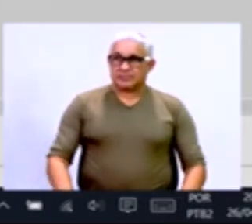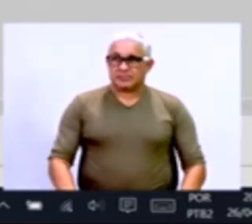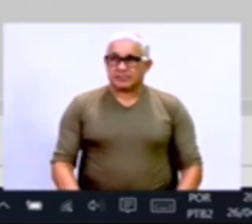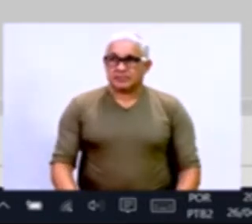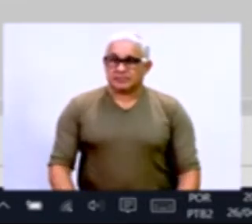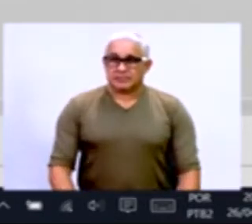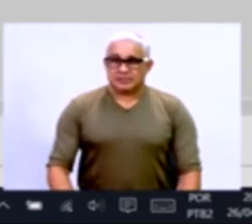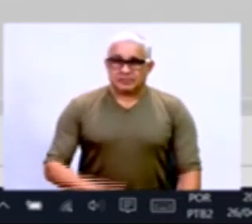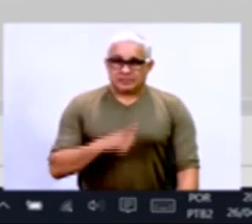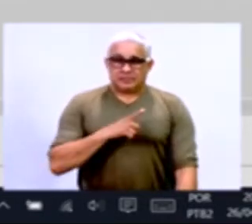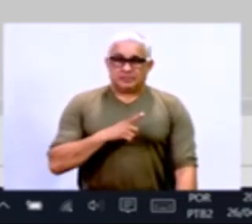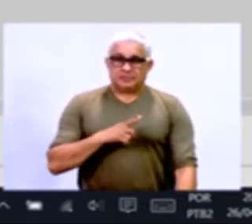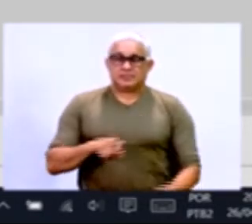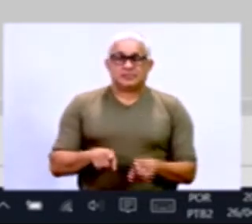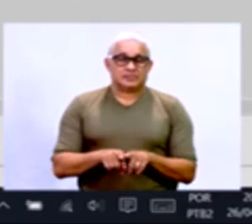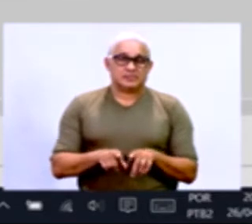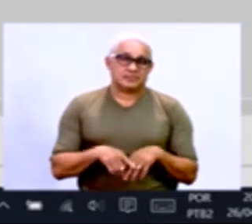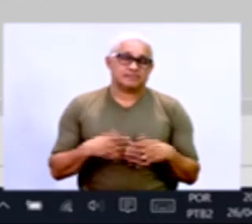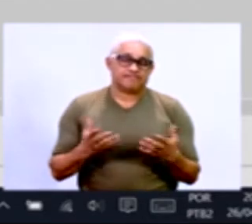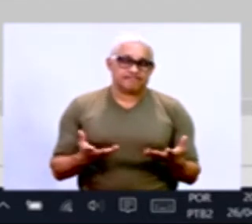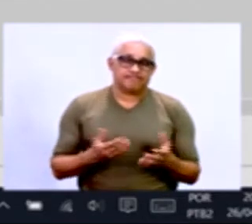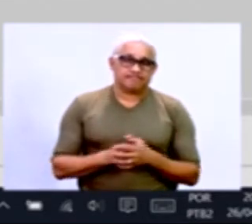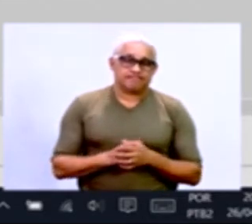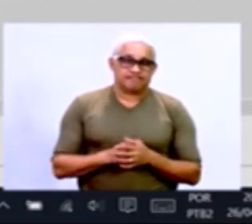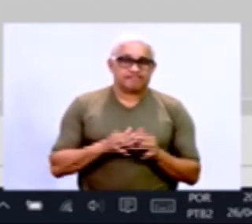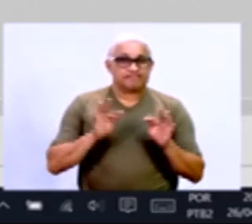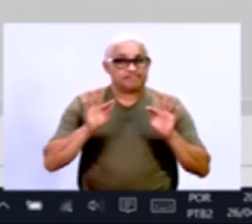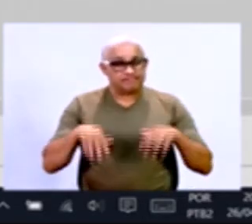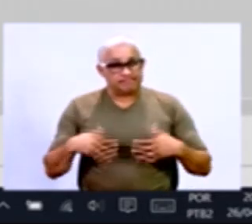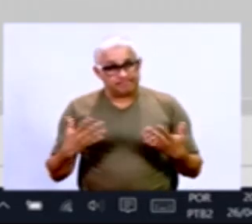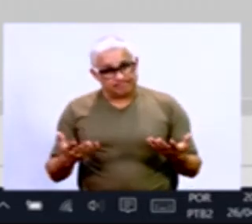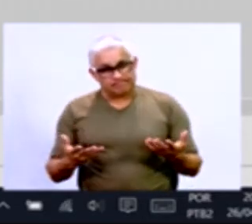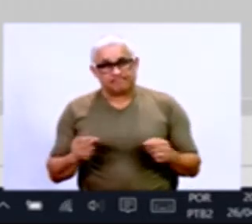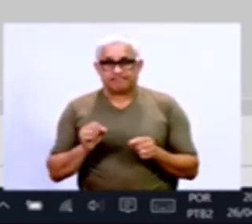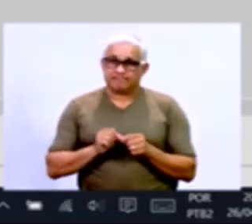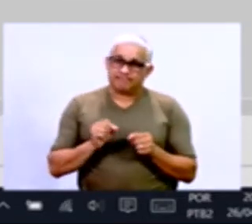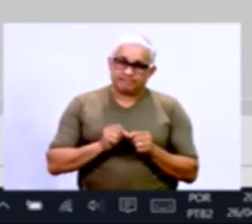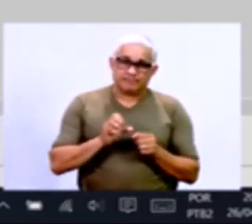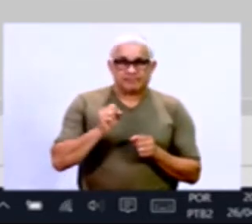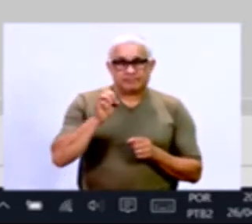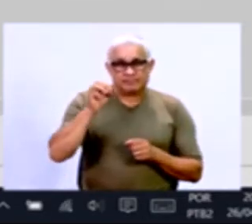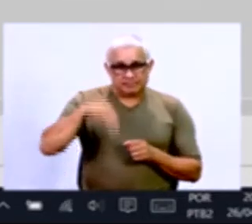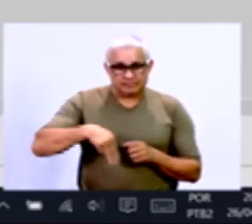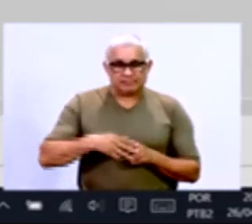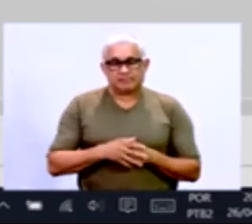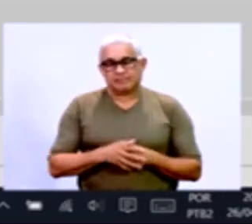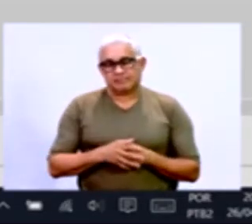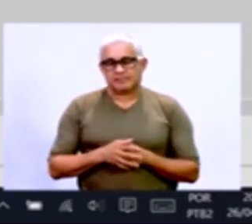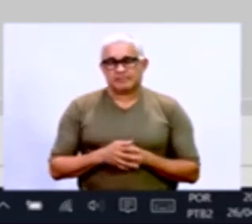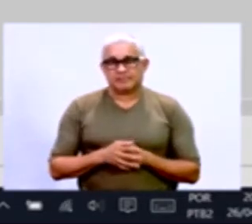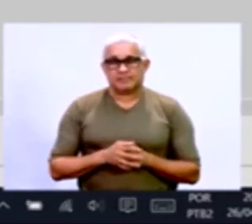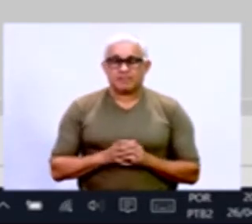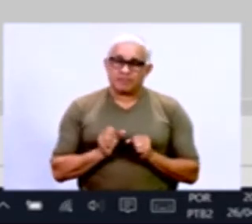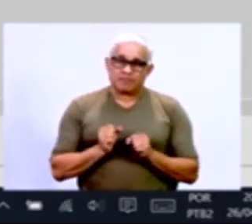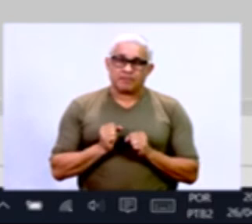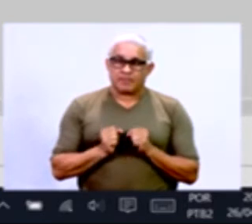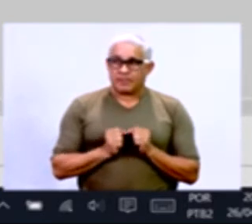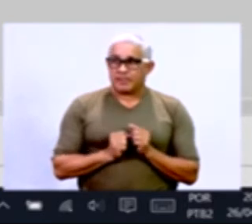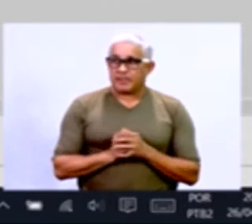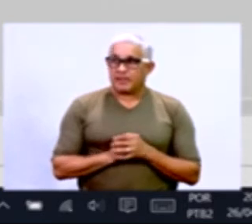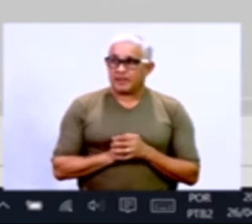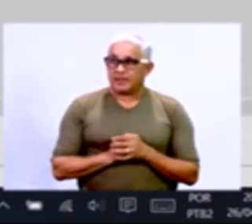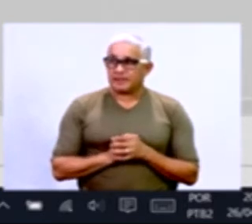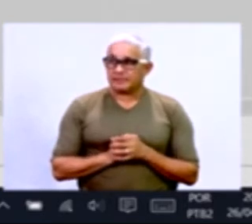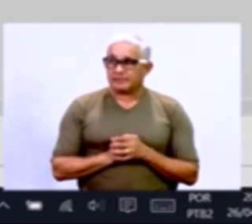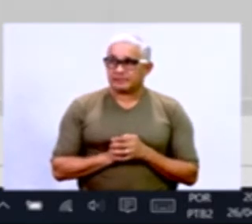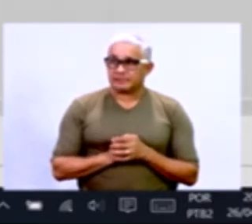E aí nós temos aqui então, terminamos, né, de fazer aqui o som. Eu posso... Só vamos